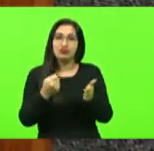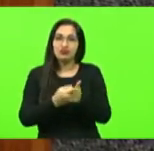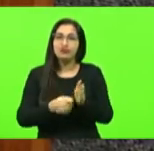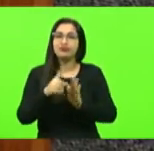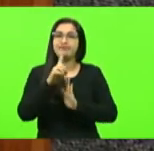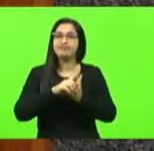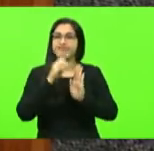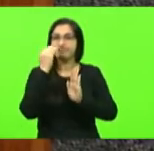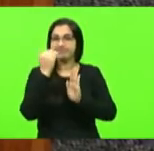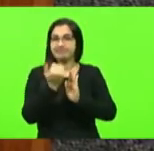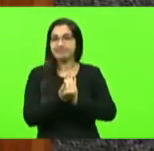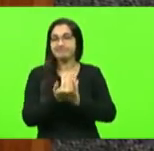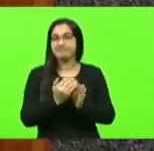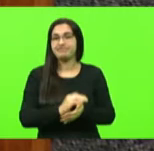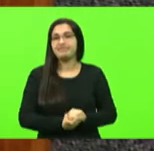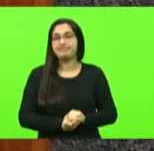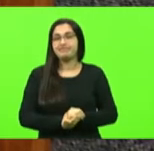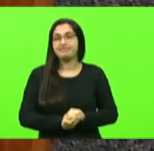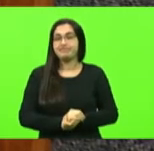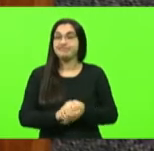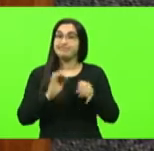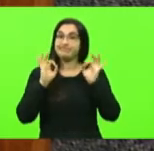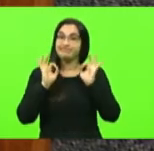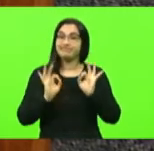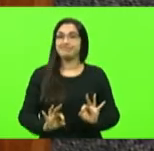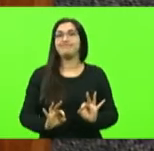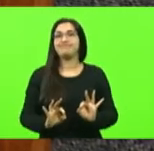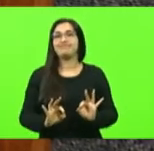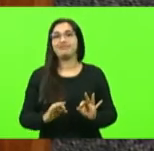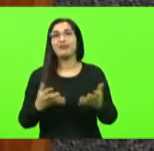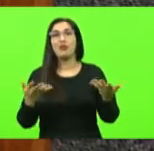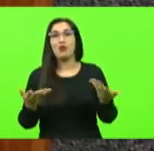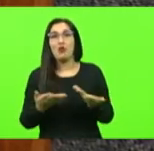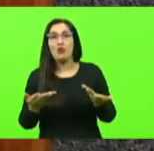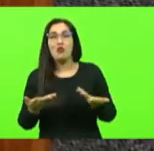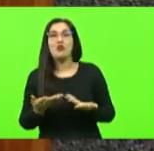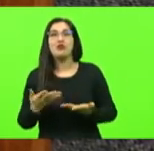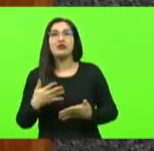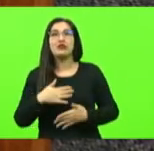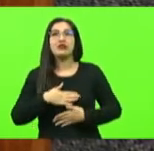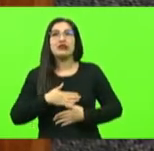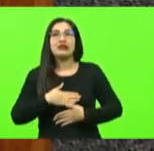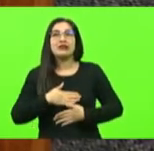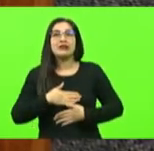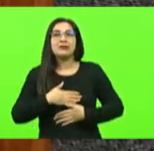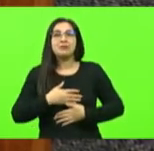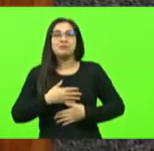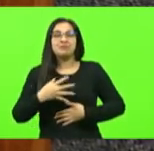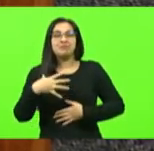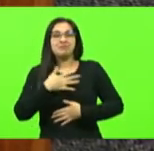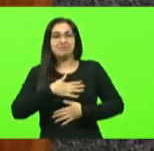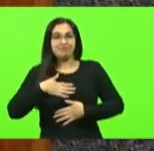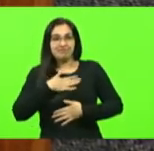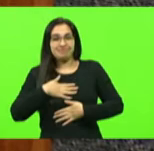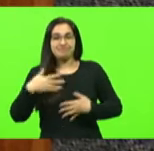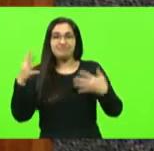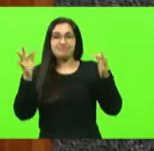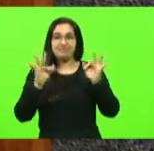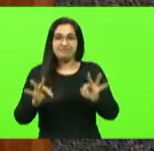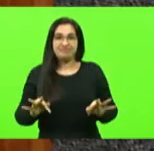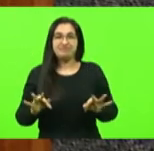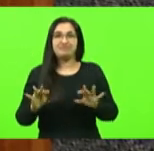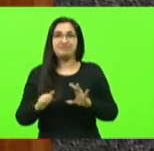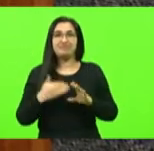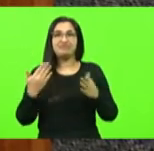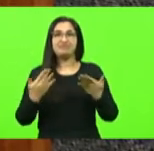direitos. Então, com certeza, hoje eu me sinto lisonjeada de estar aqui recebendo essa homenagem,